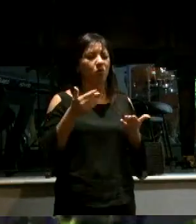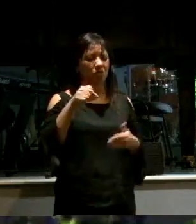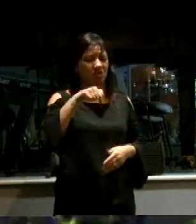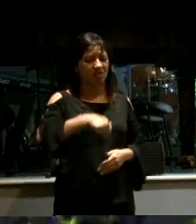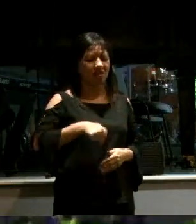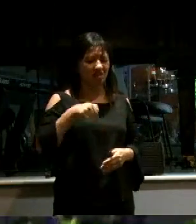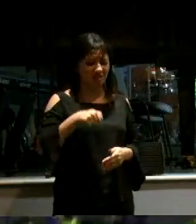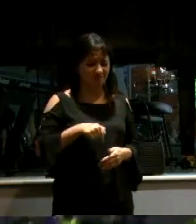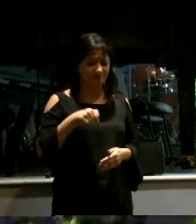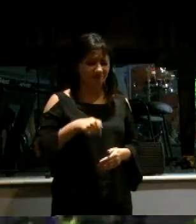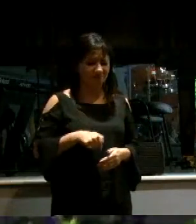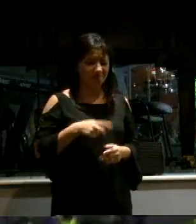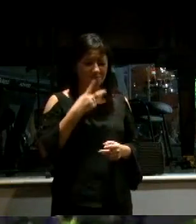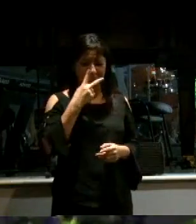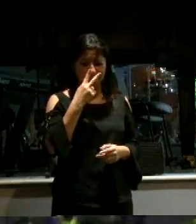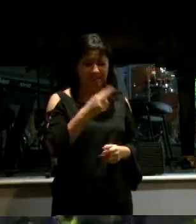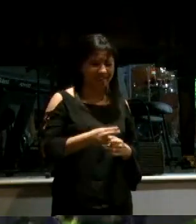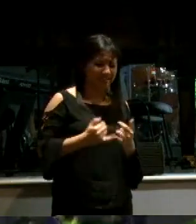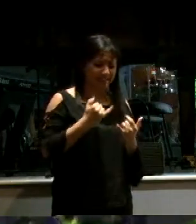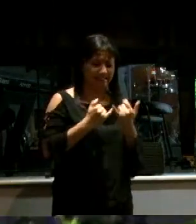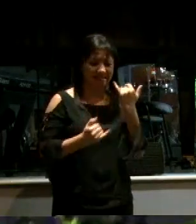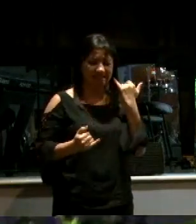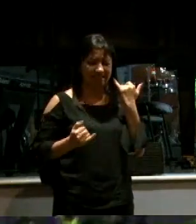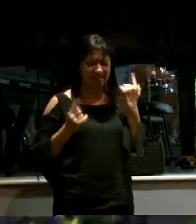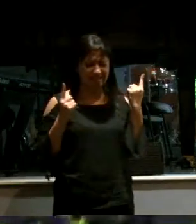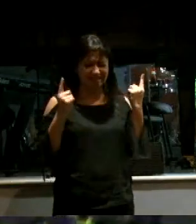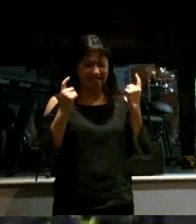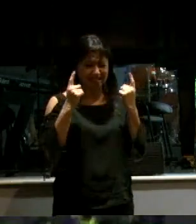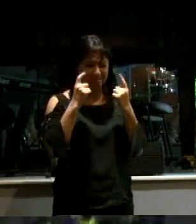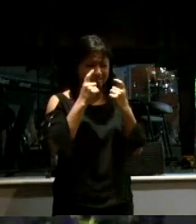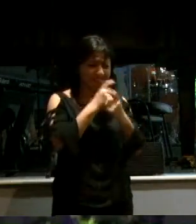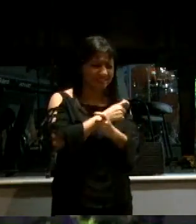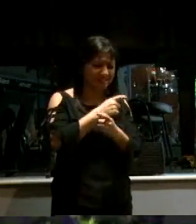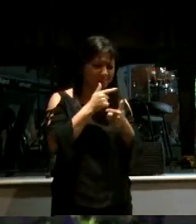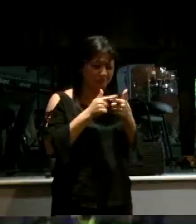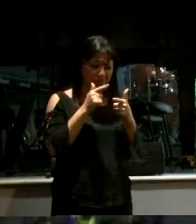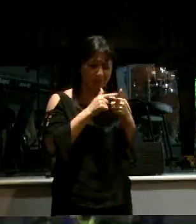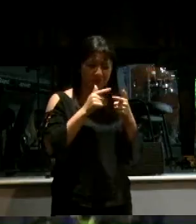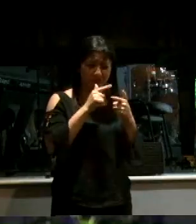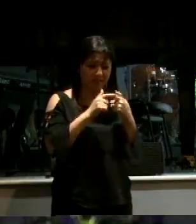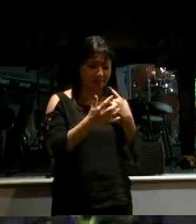clame a Deus, não se tome amarga.